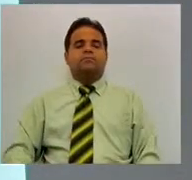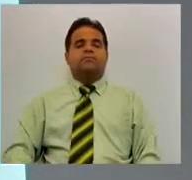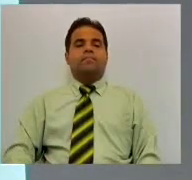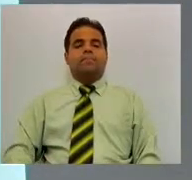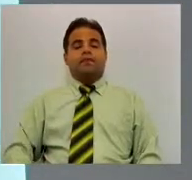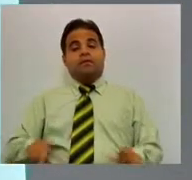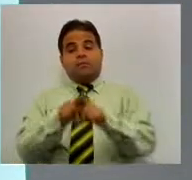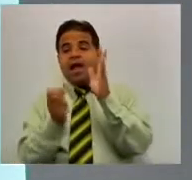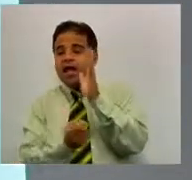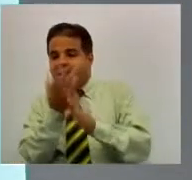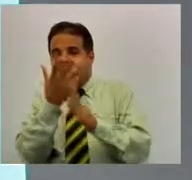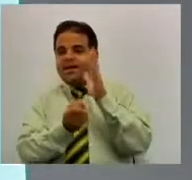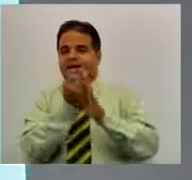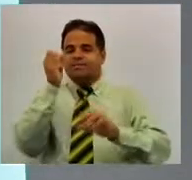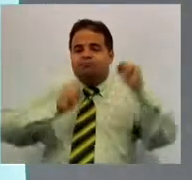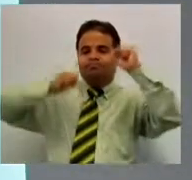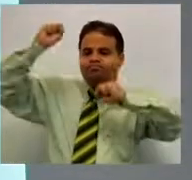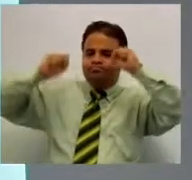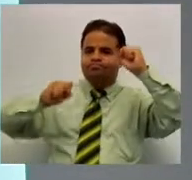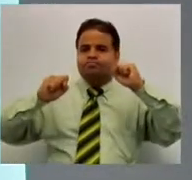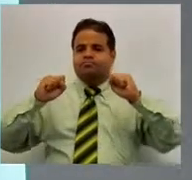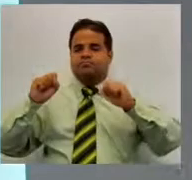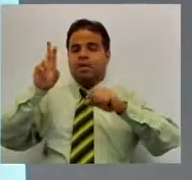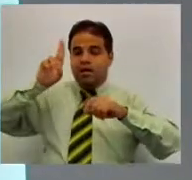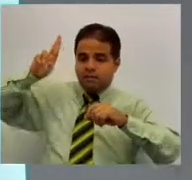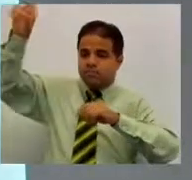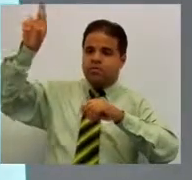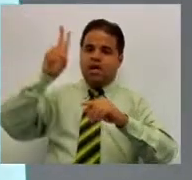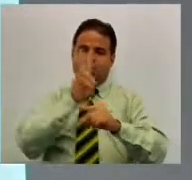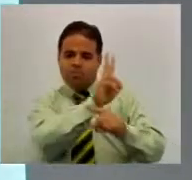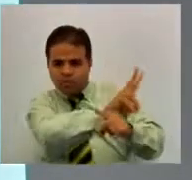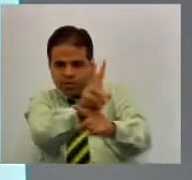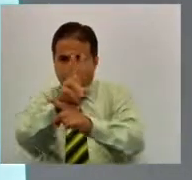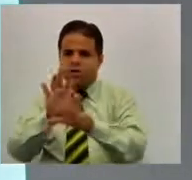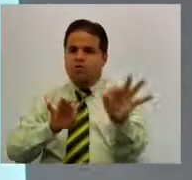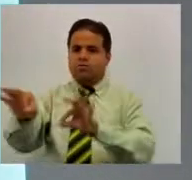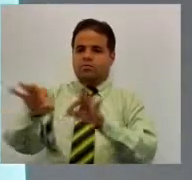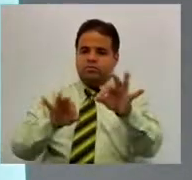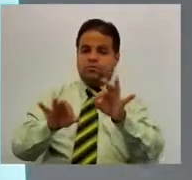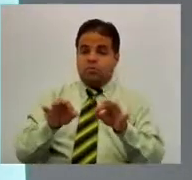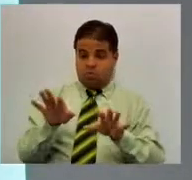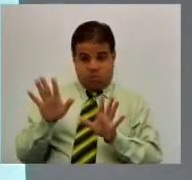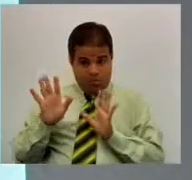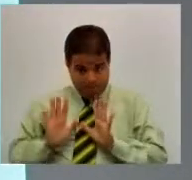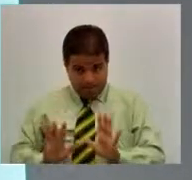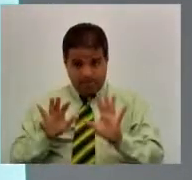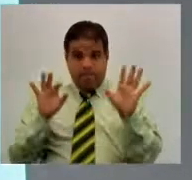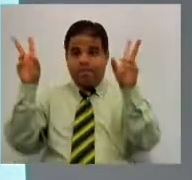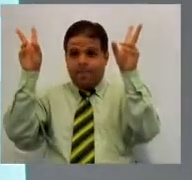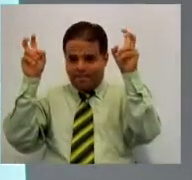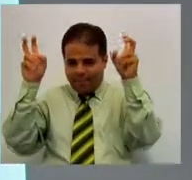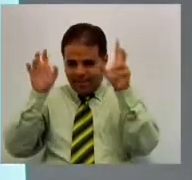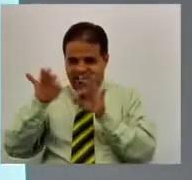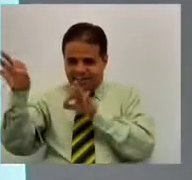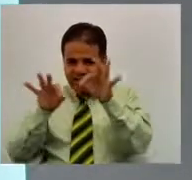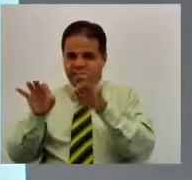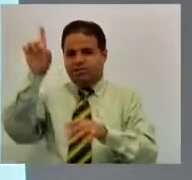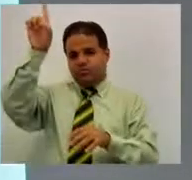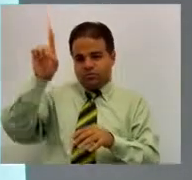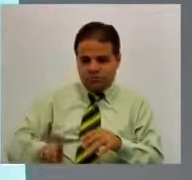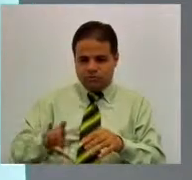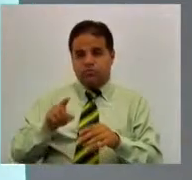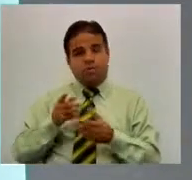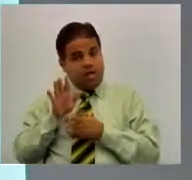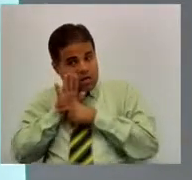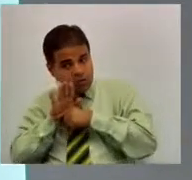E criação de órgão específico para cuidar do planejamento. O plano diretor, ele prevê o fortalecimento da SDU ou